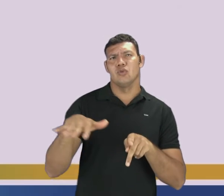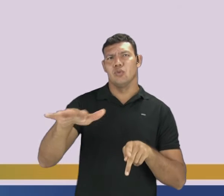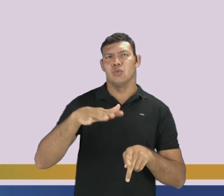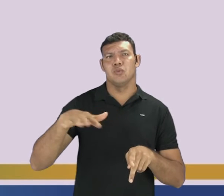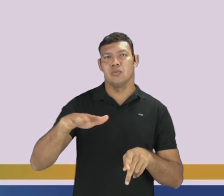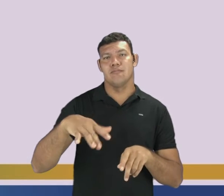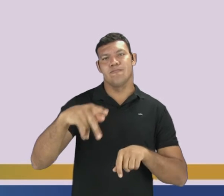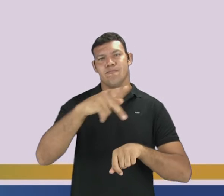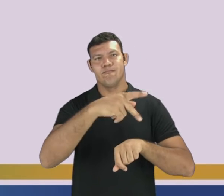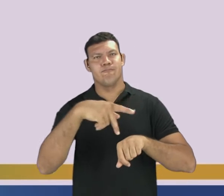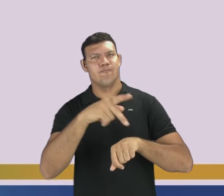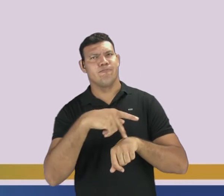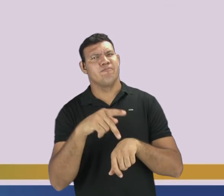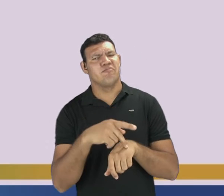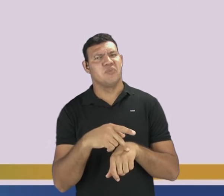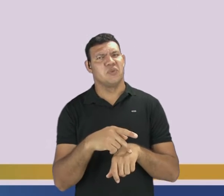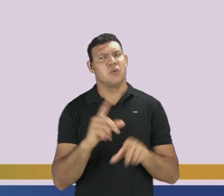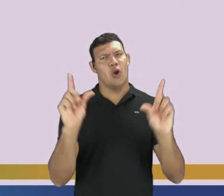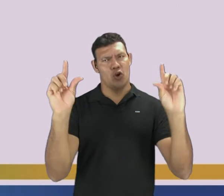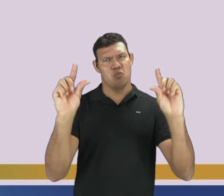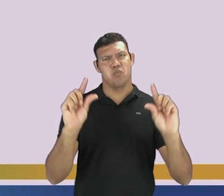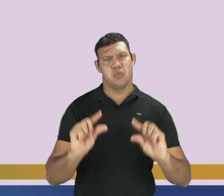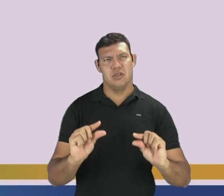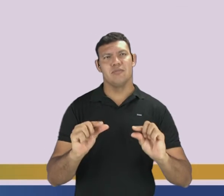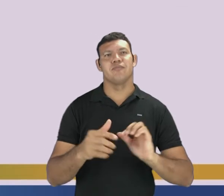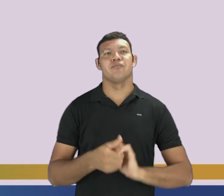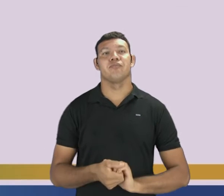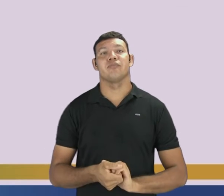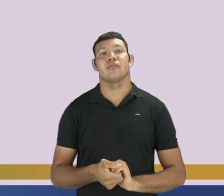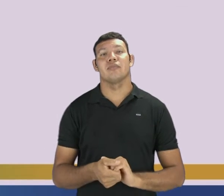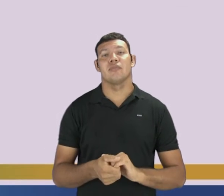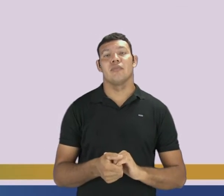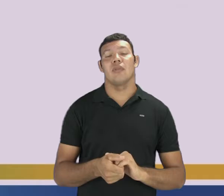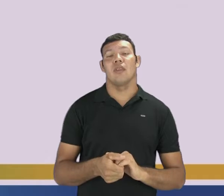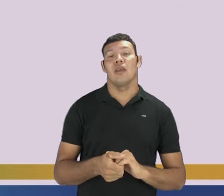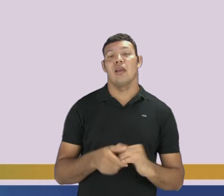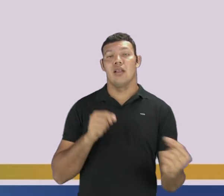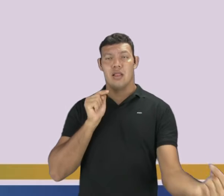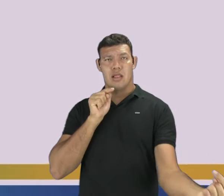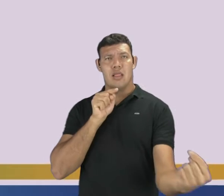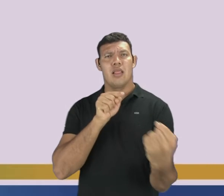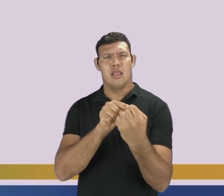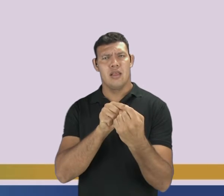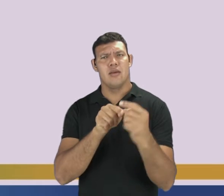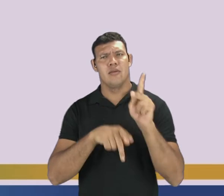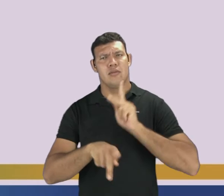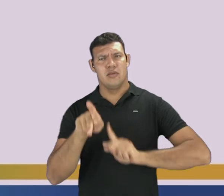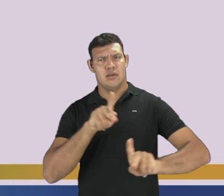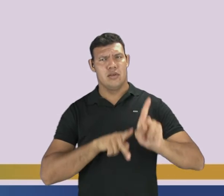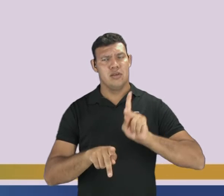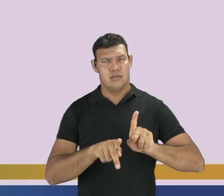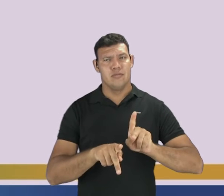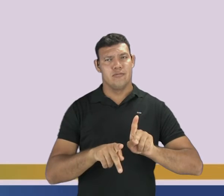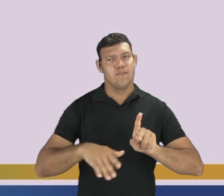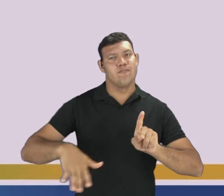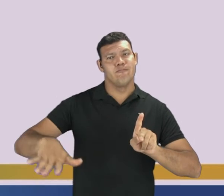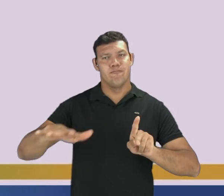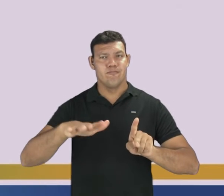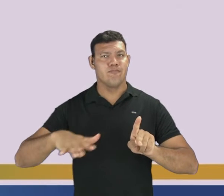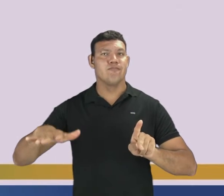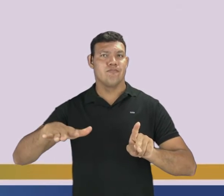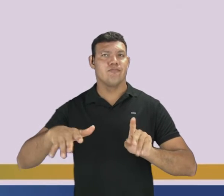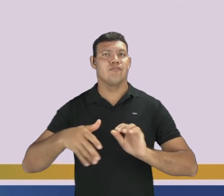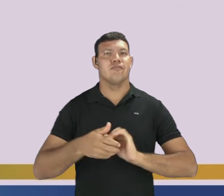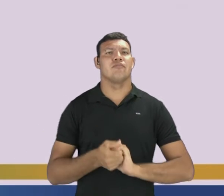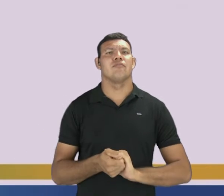obtém-se um número relativo muito baixo. E essa relação de população vezes a área, nós